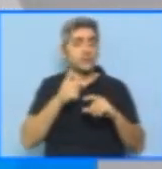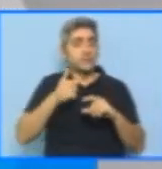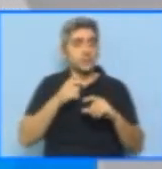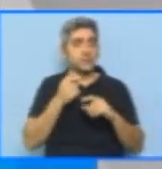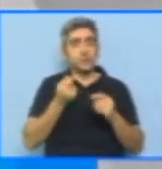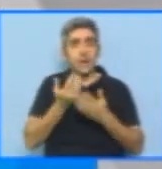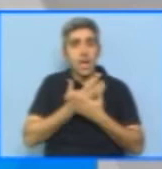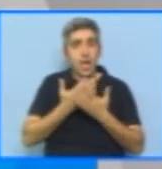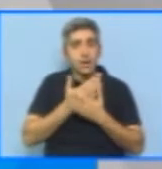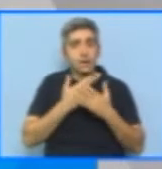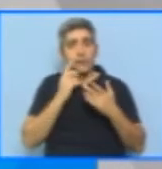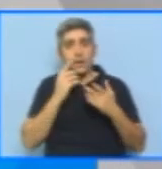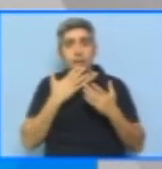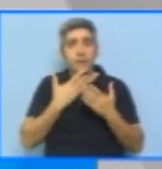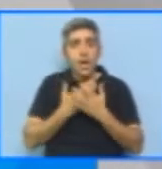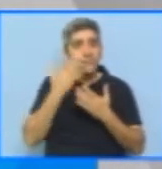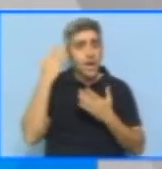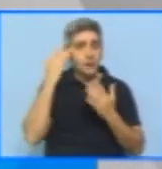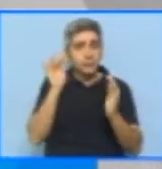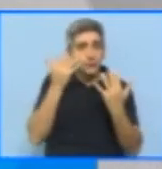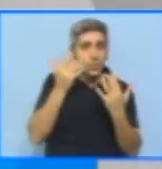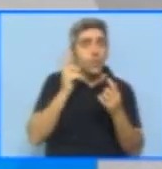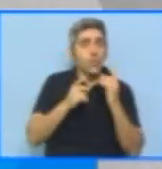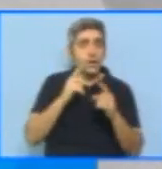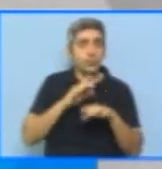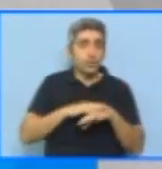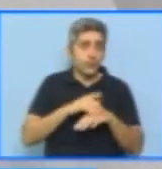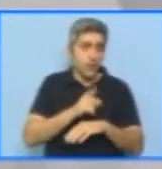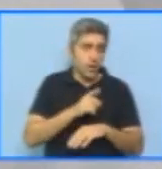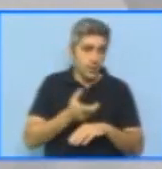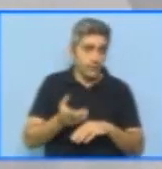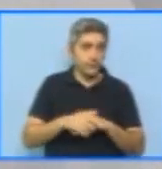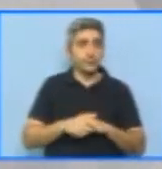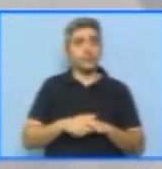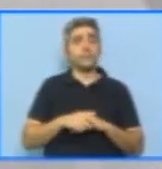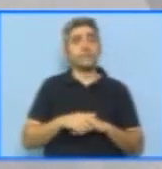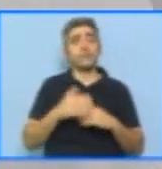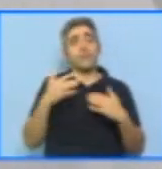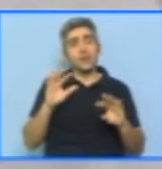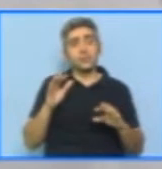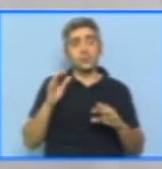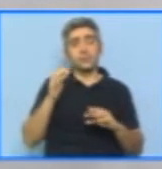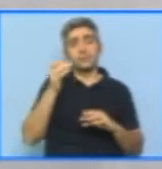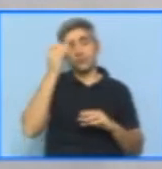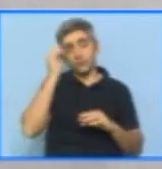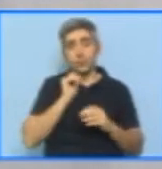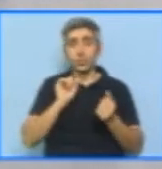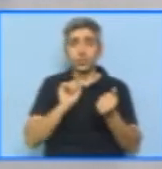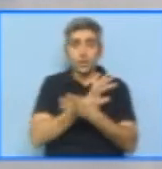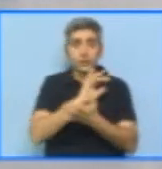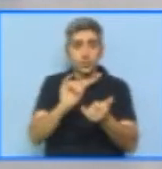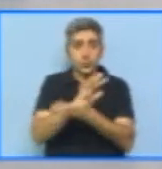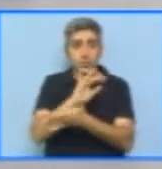nessa sequência, eventualmente, será esse o grande motivo. Eu acho é que as notícias são notícias